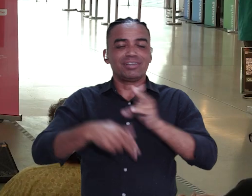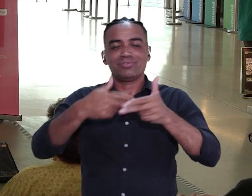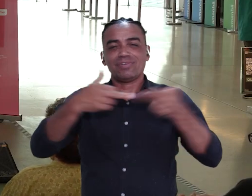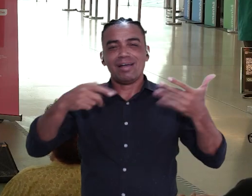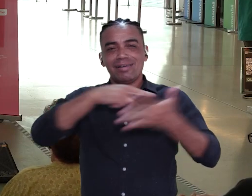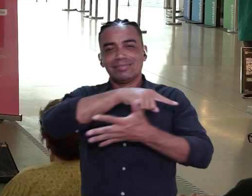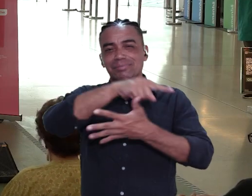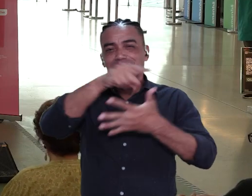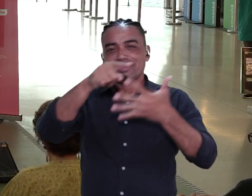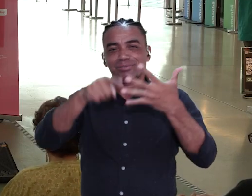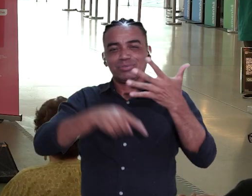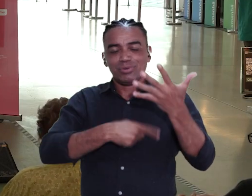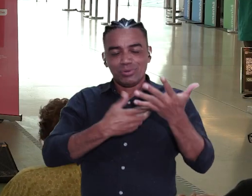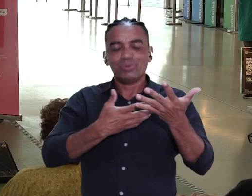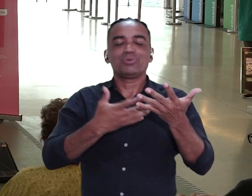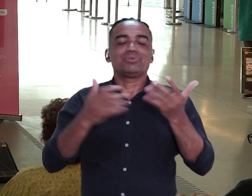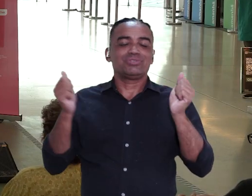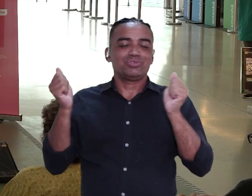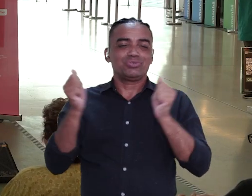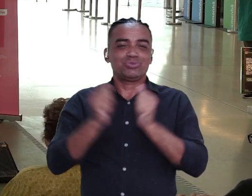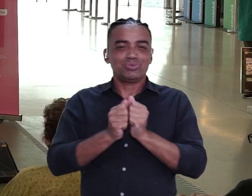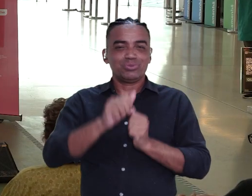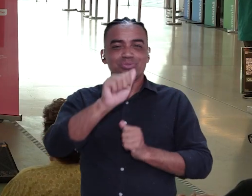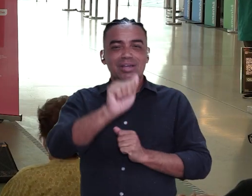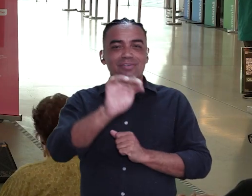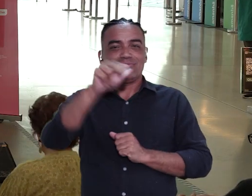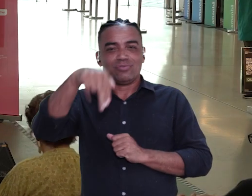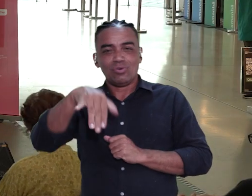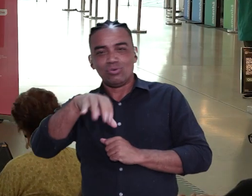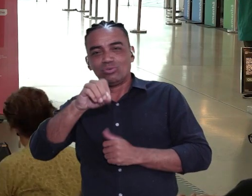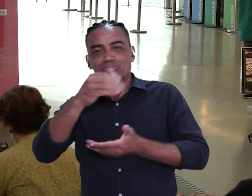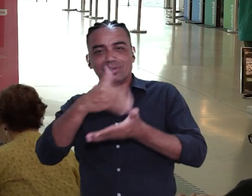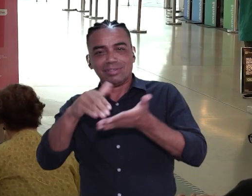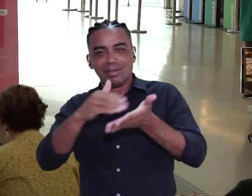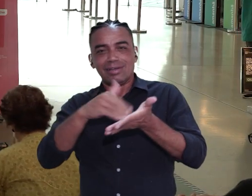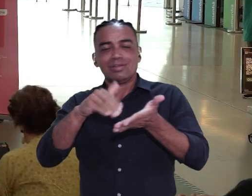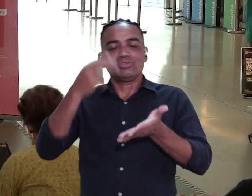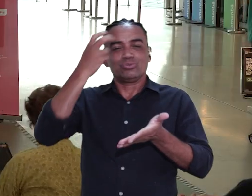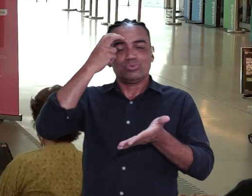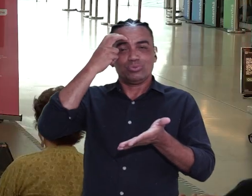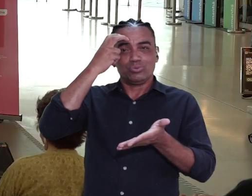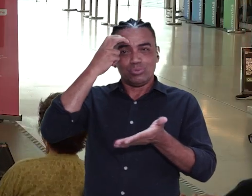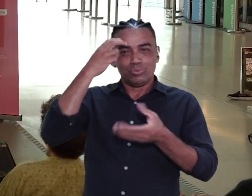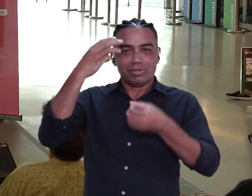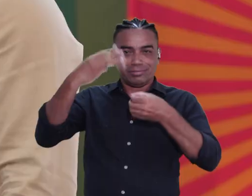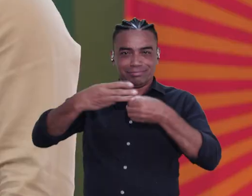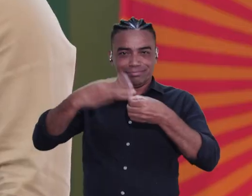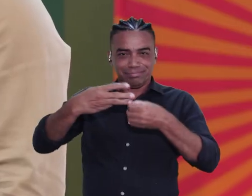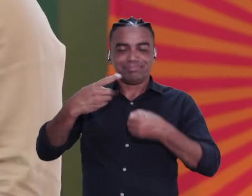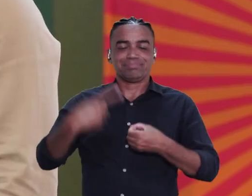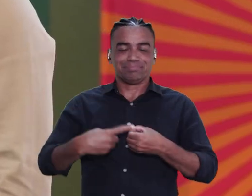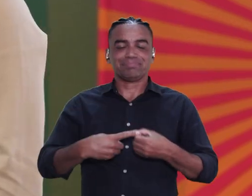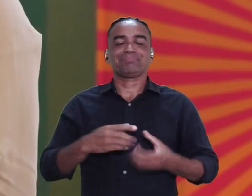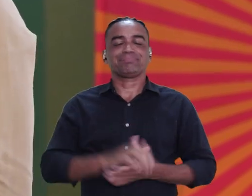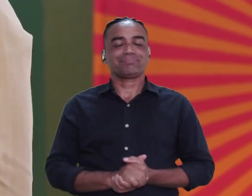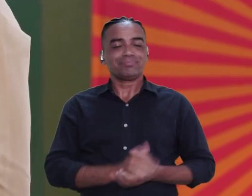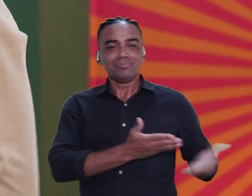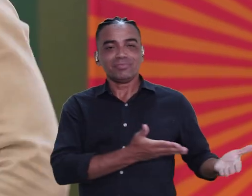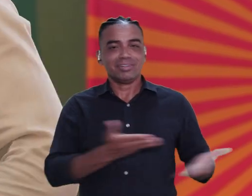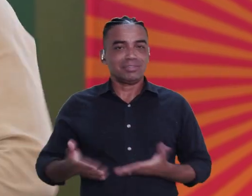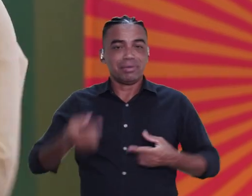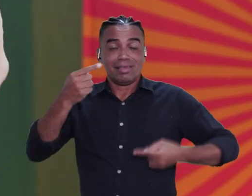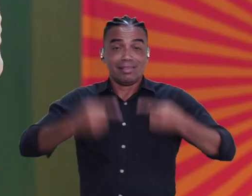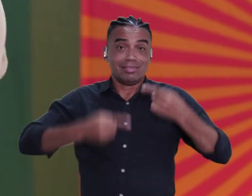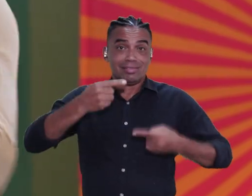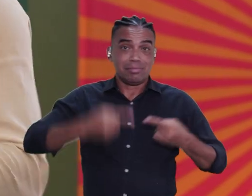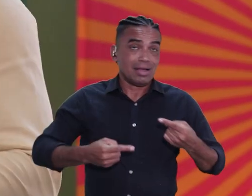do Afonso, do secretário de Cultura do município, e tem sido uma honra receber esses